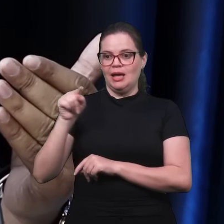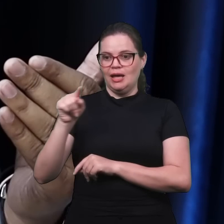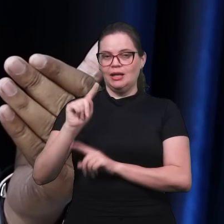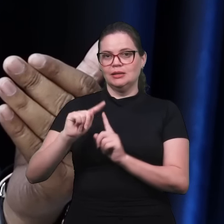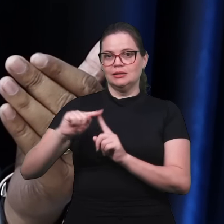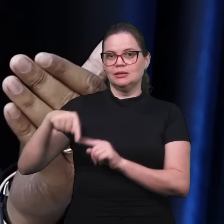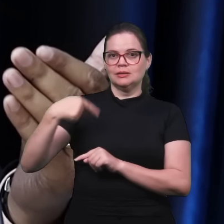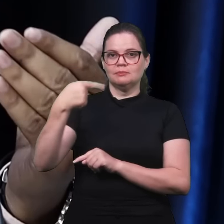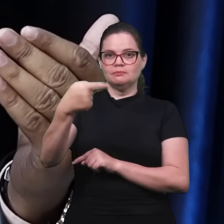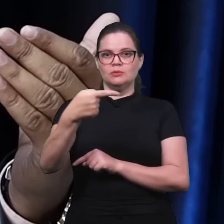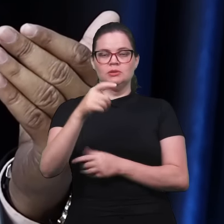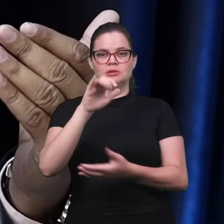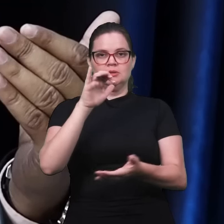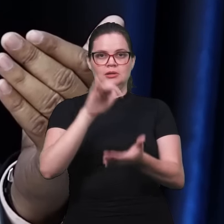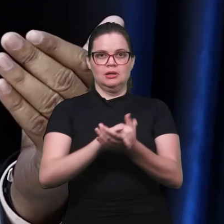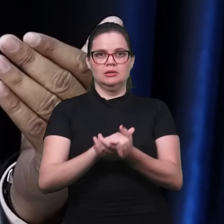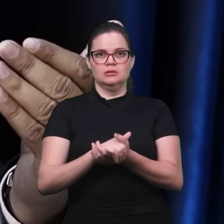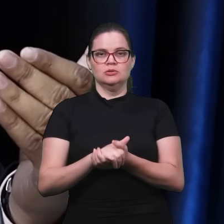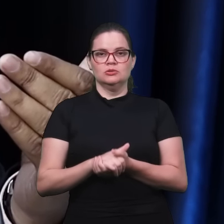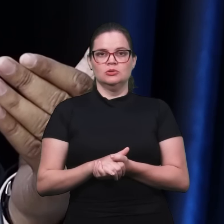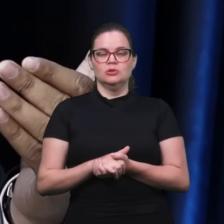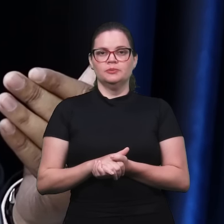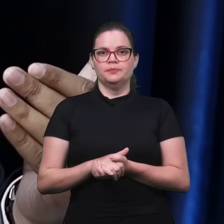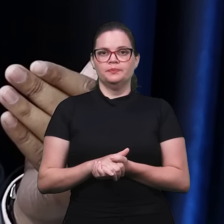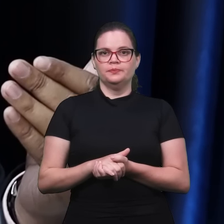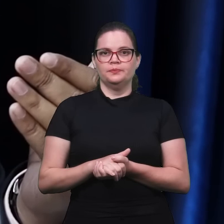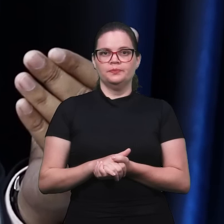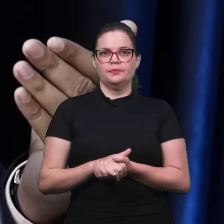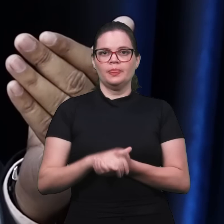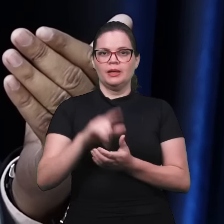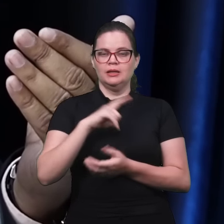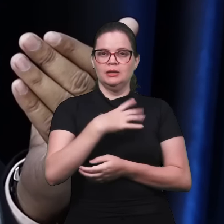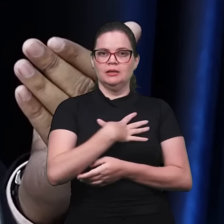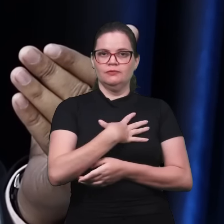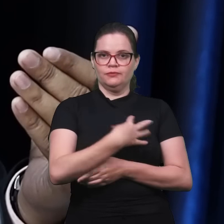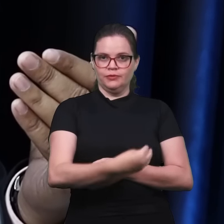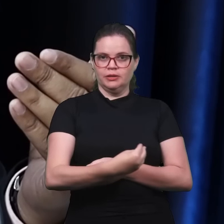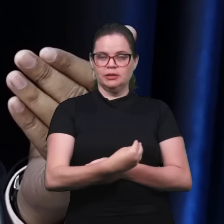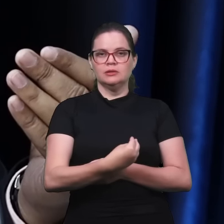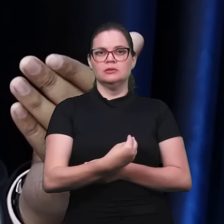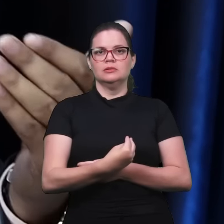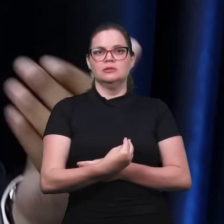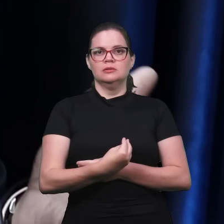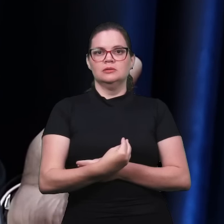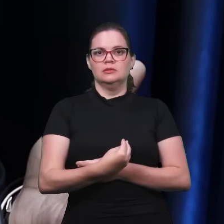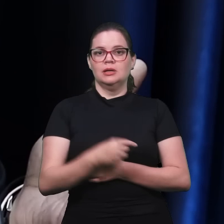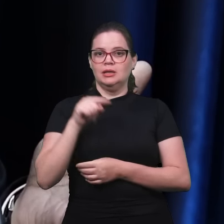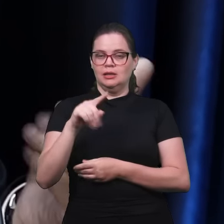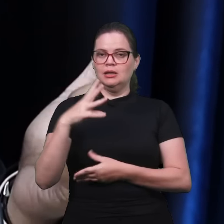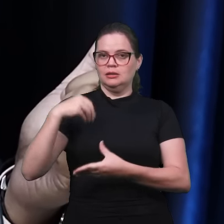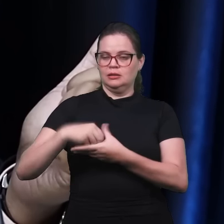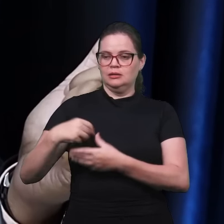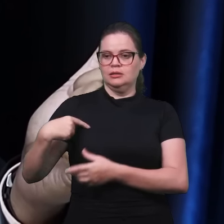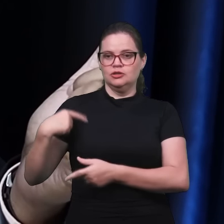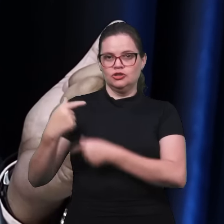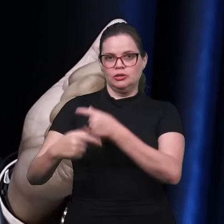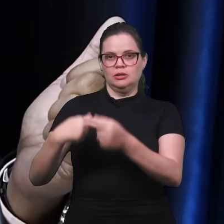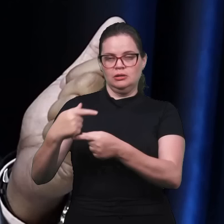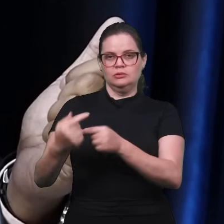casou, teve filhos, né? E ela faz parte da